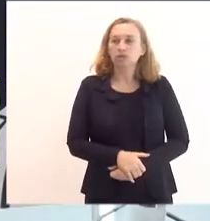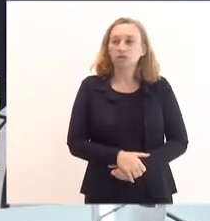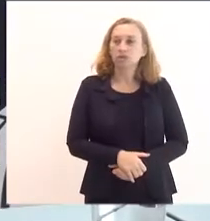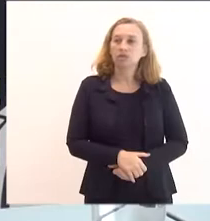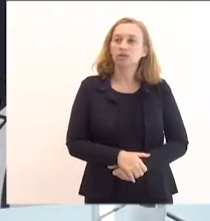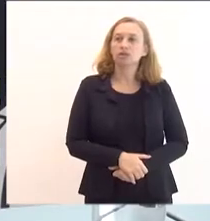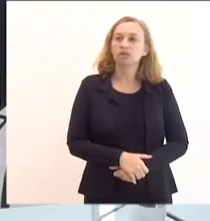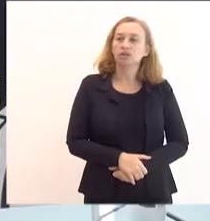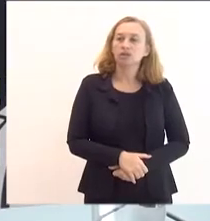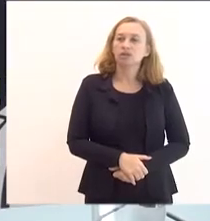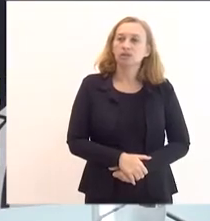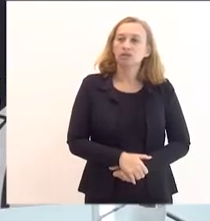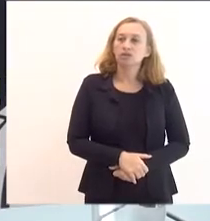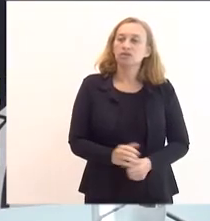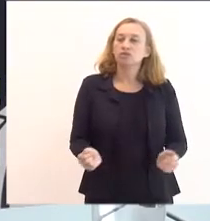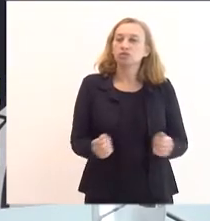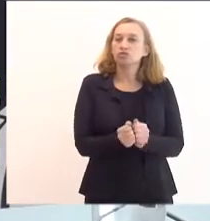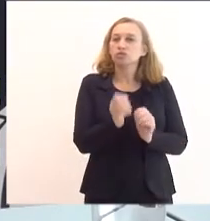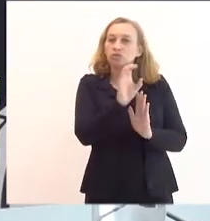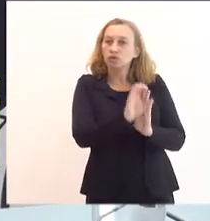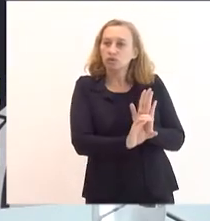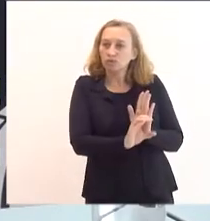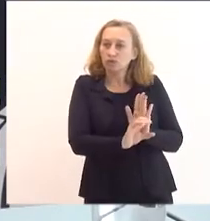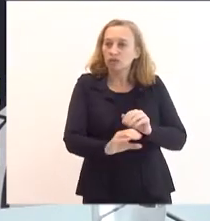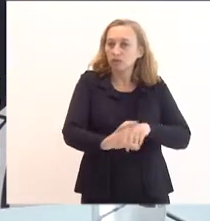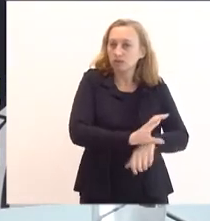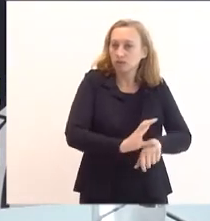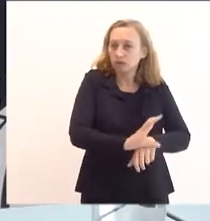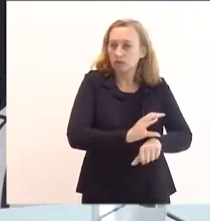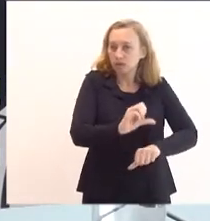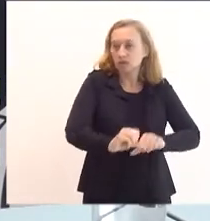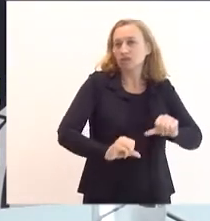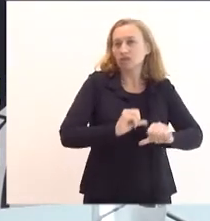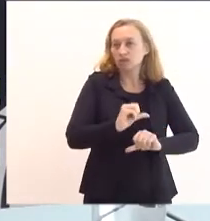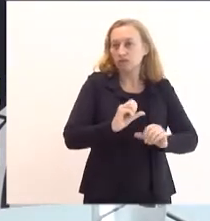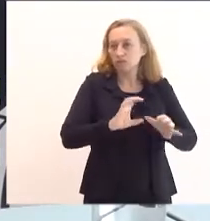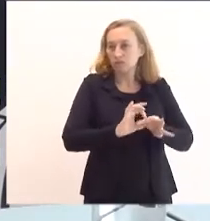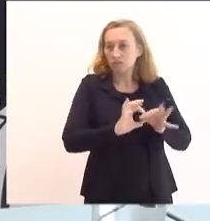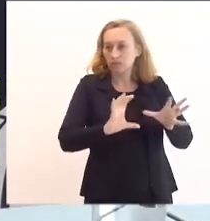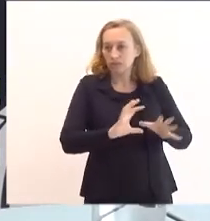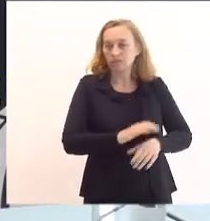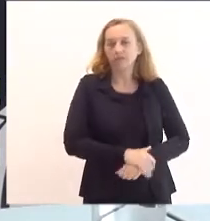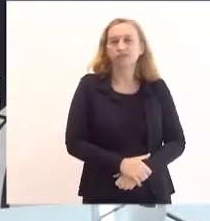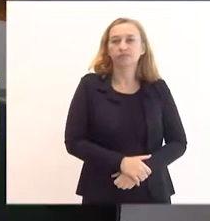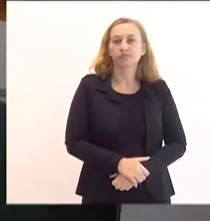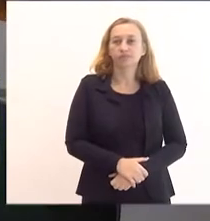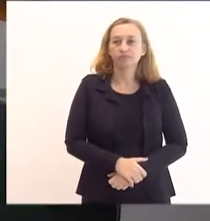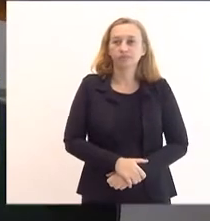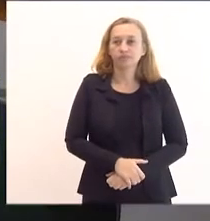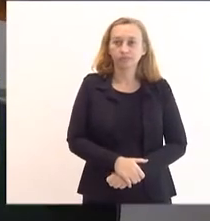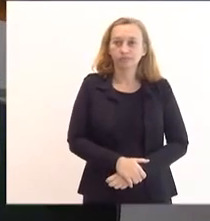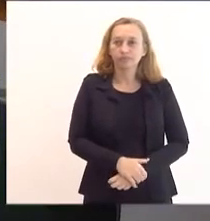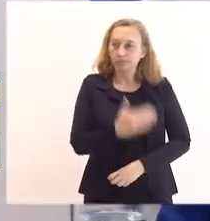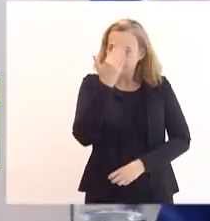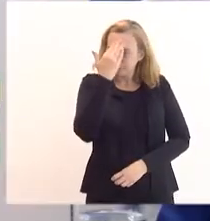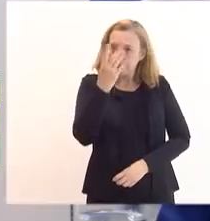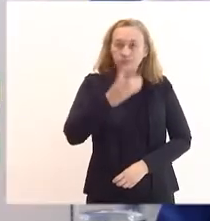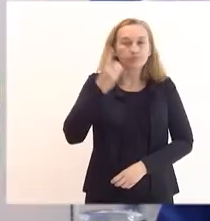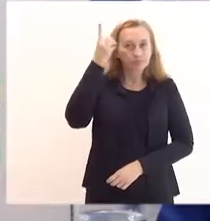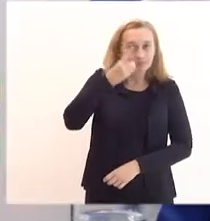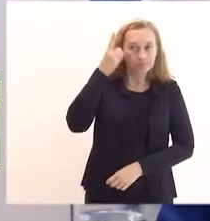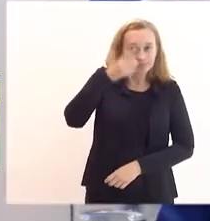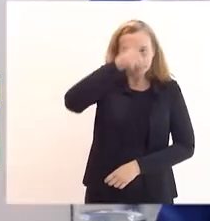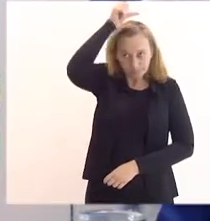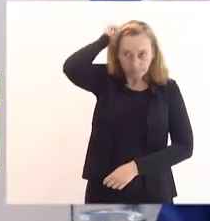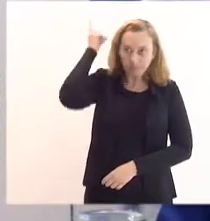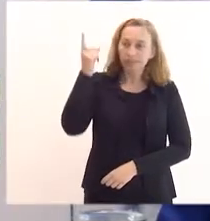mantém a constitucionalidade com emendas e transformo em autorizativo. É isso, senhor presidente. Obrigado, deputado Luiz Paulo. Deputado Mink